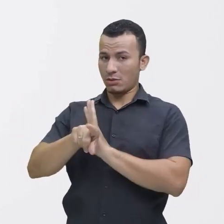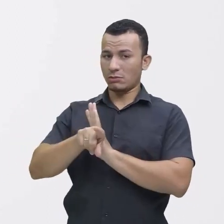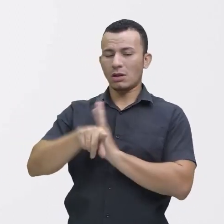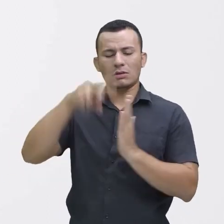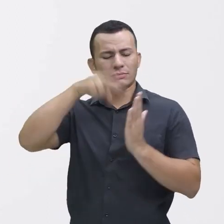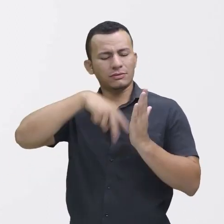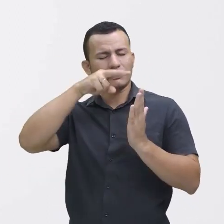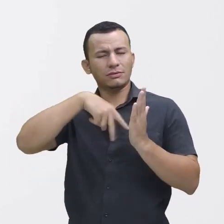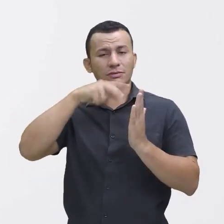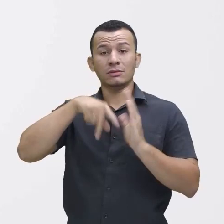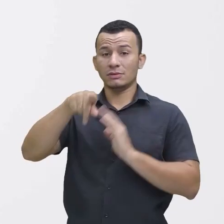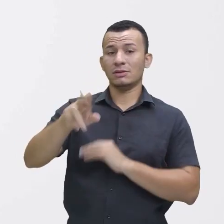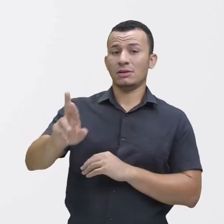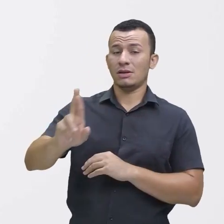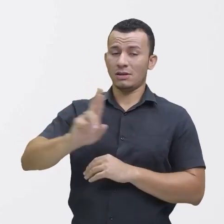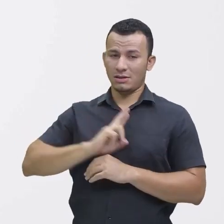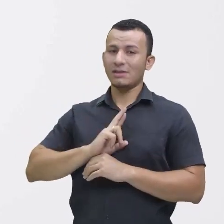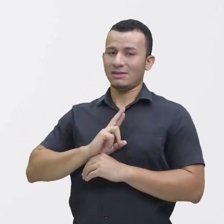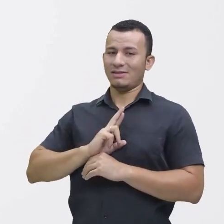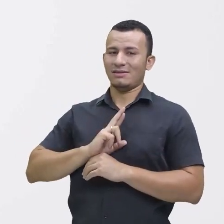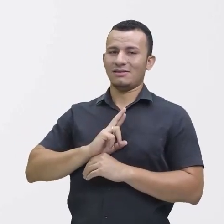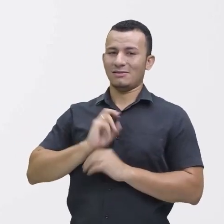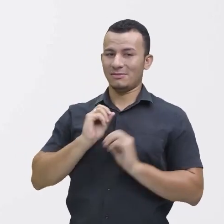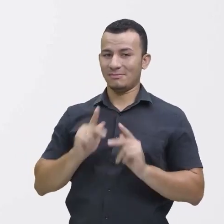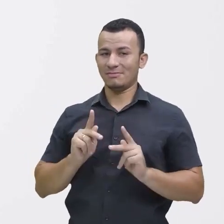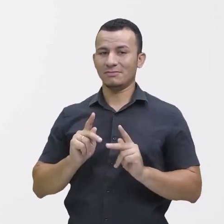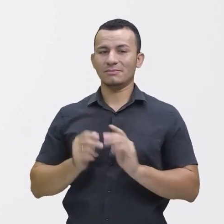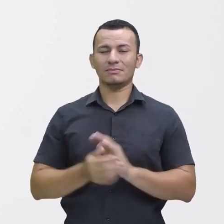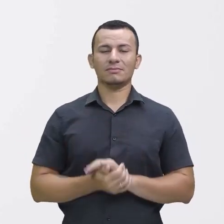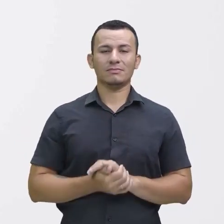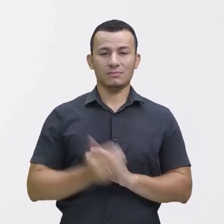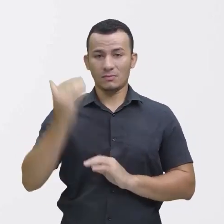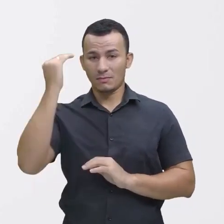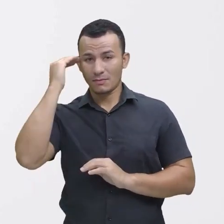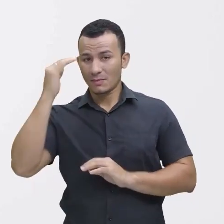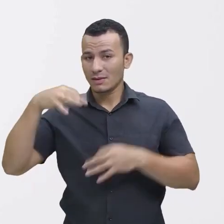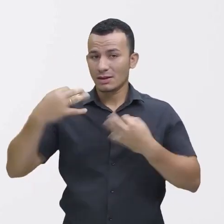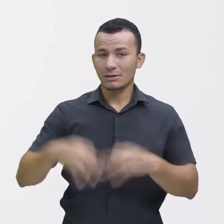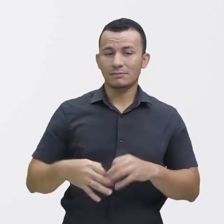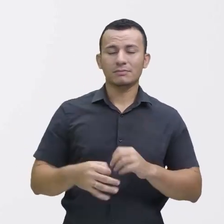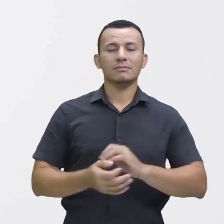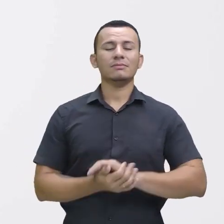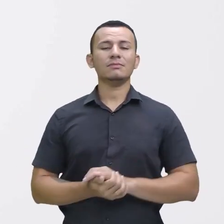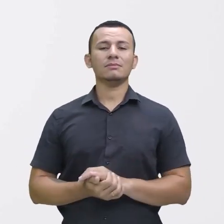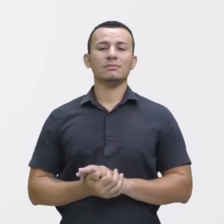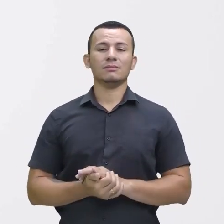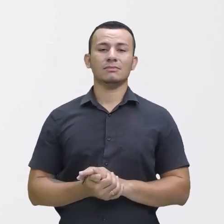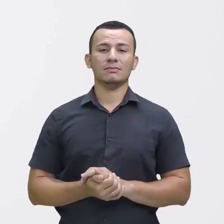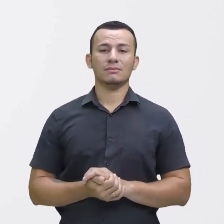para você e você vai me responder, tá bom? Entendido? Me acompanha.